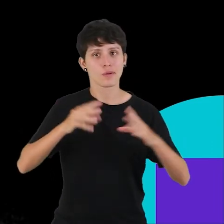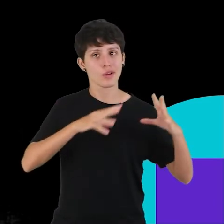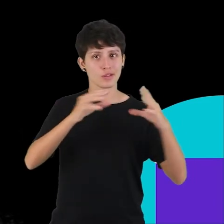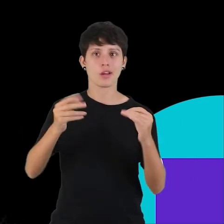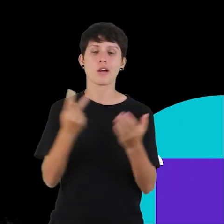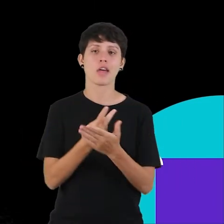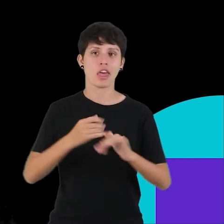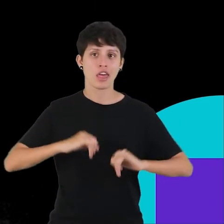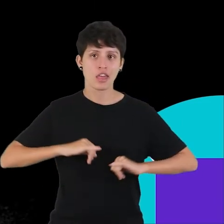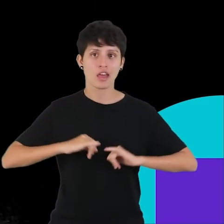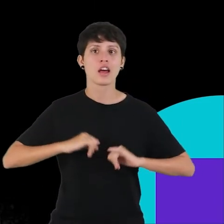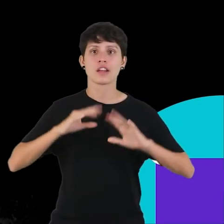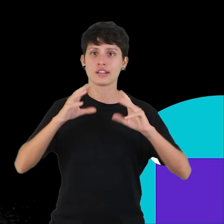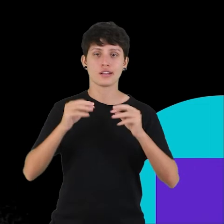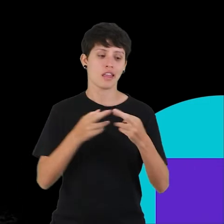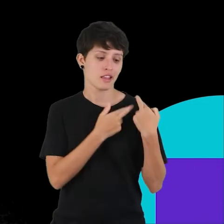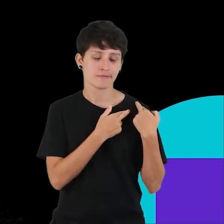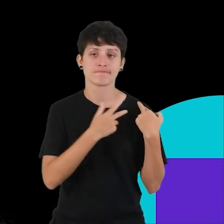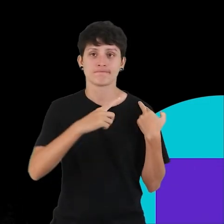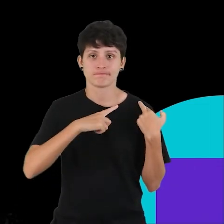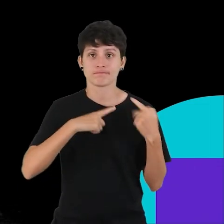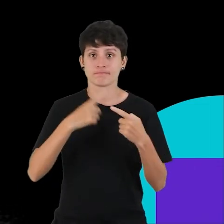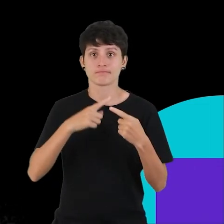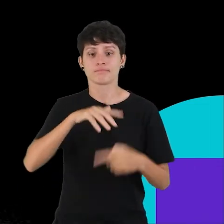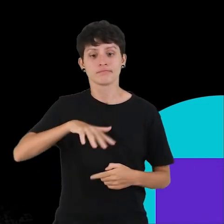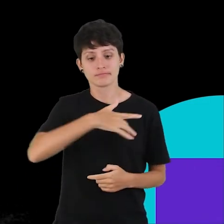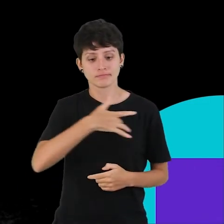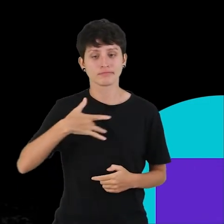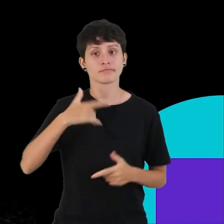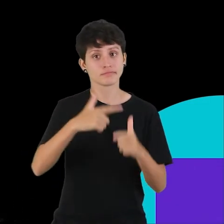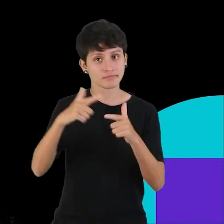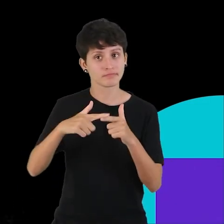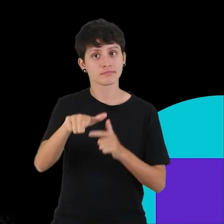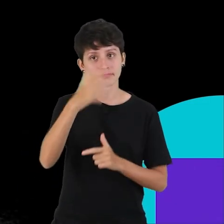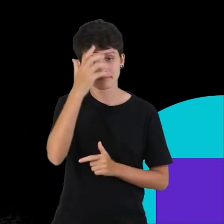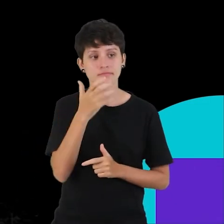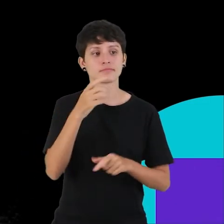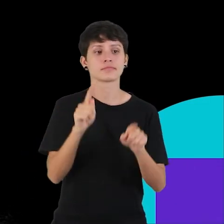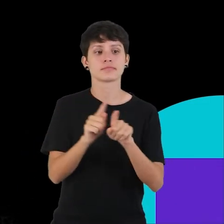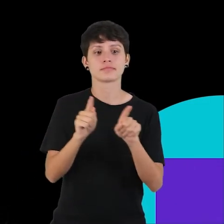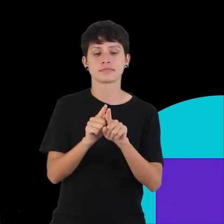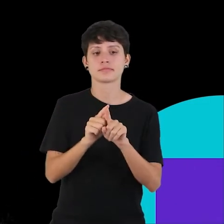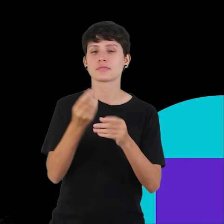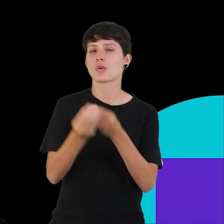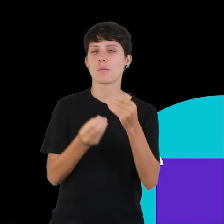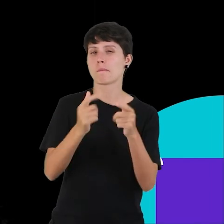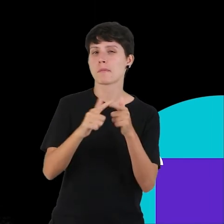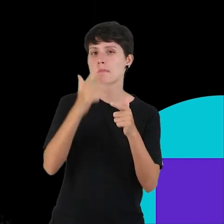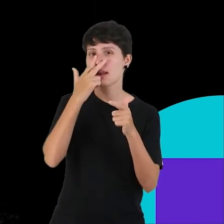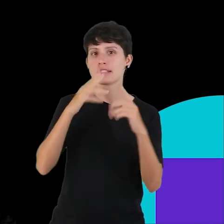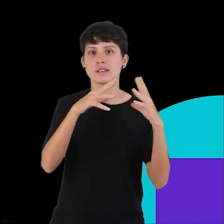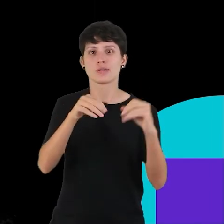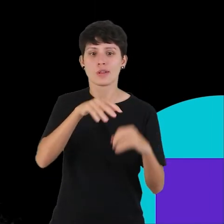Legal. Então, aqui você tem uma solução de curto prazo que gera um problema de longo prazo, né? Então, você resolve a renda no curto prazo, mas